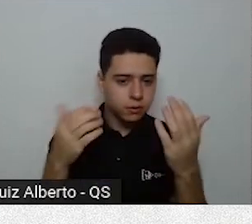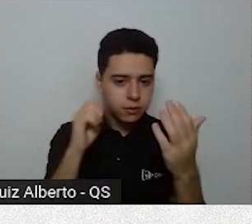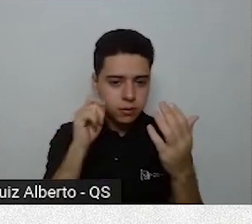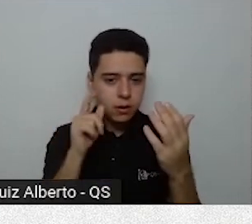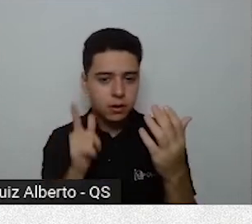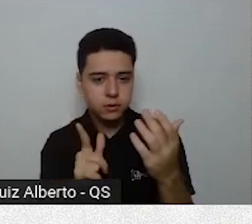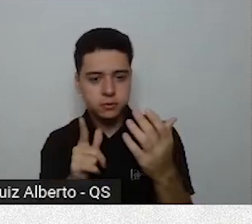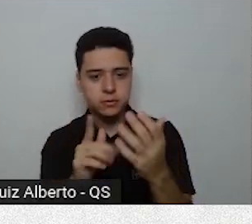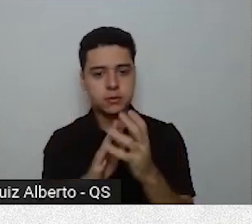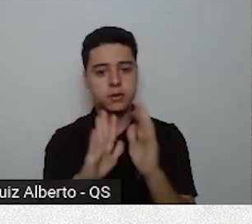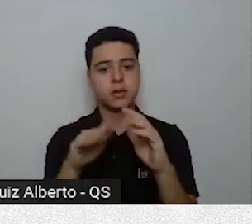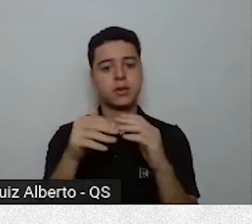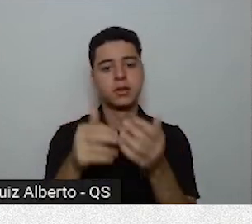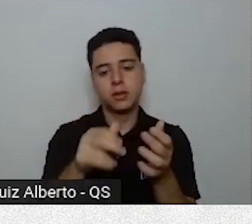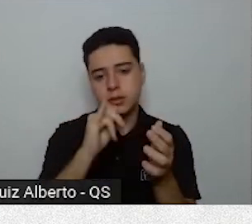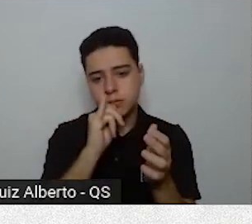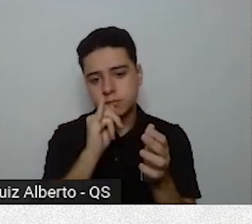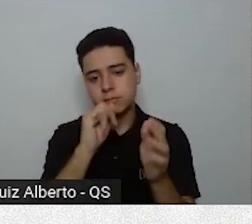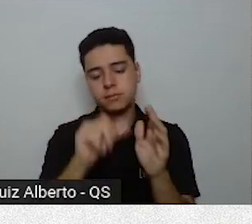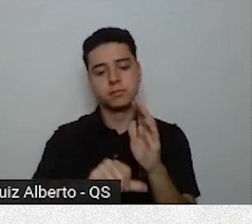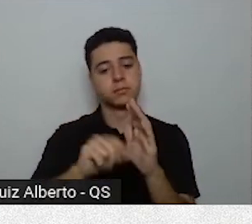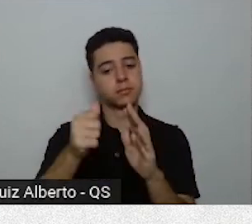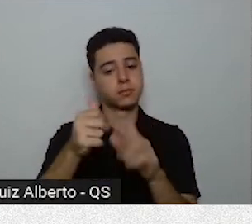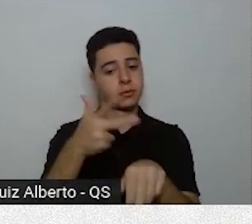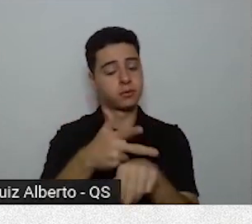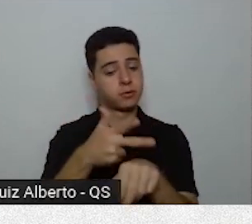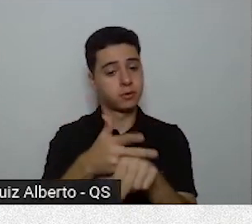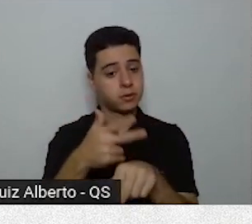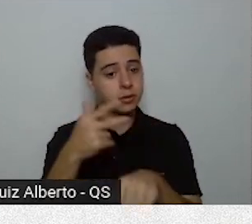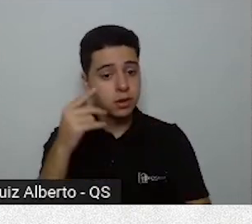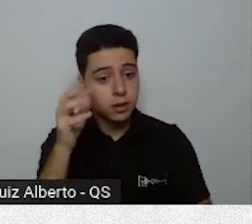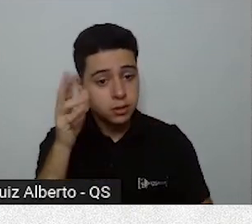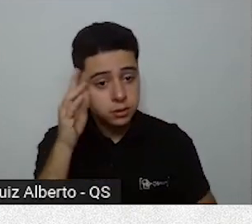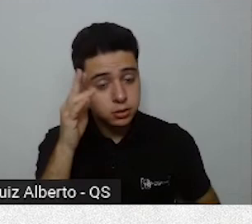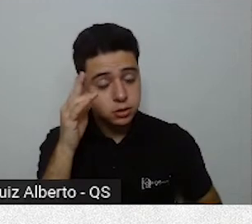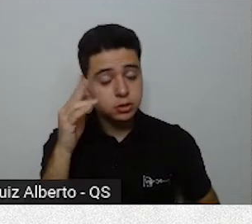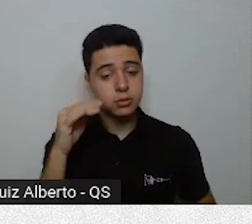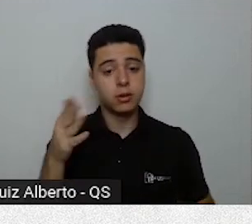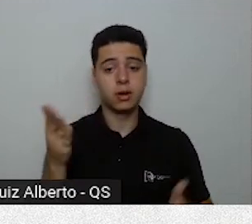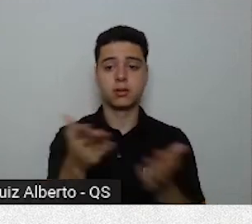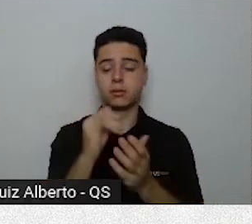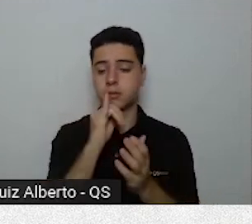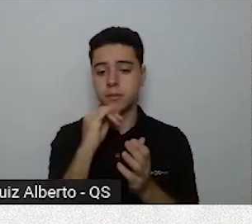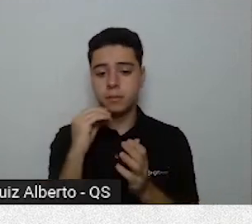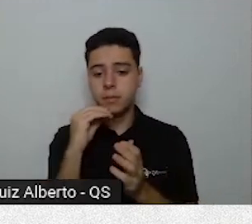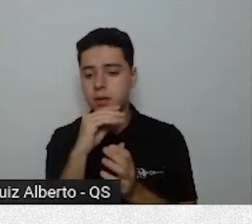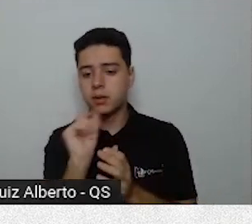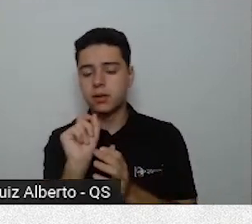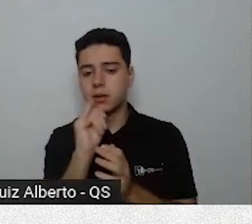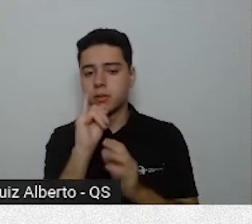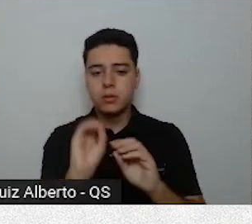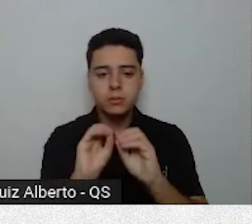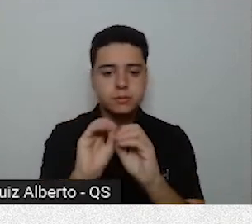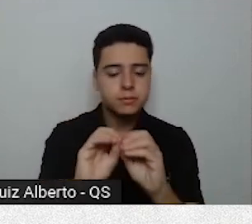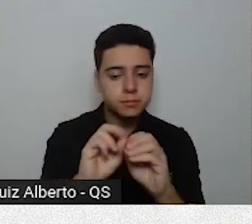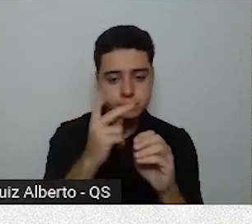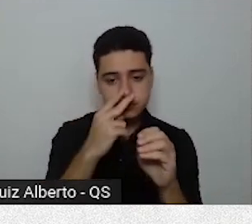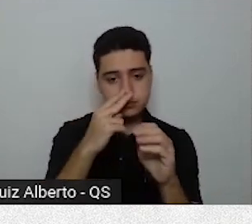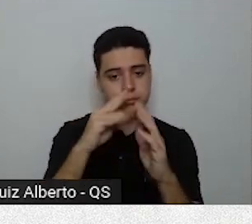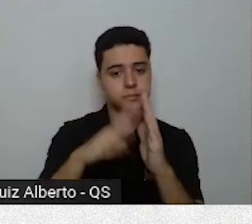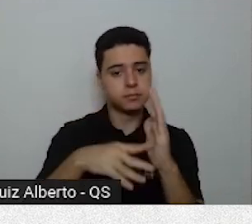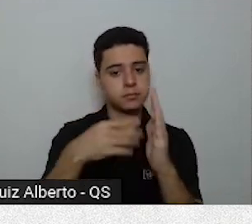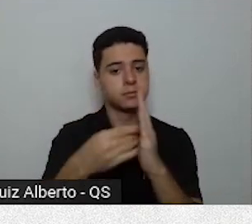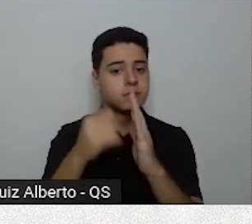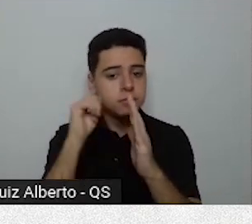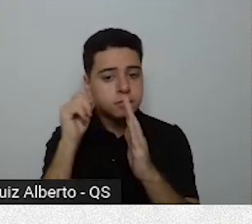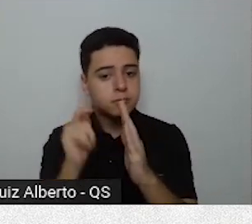ali, nesse primeiro vídeo que a gente acabou de assistir, né, você vê que quando você aplica, parece que a tinta está azul,